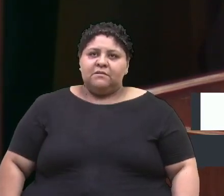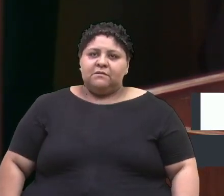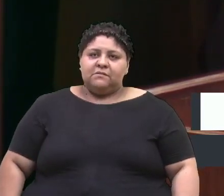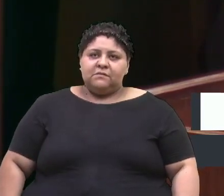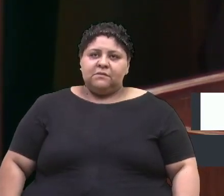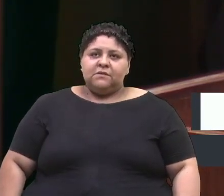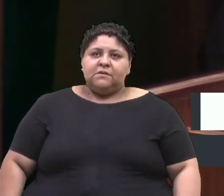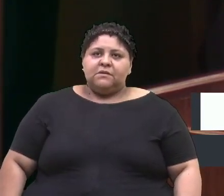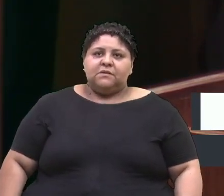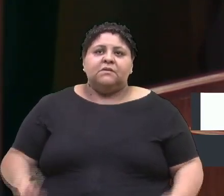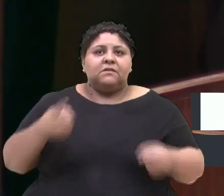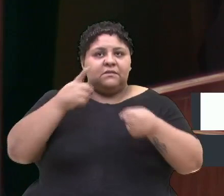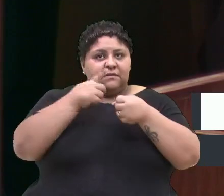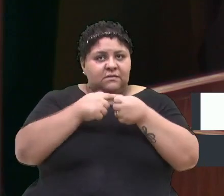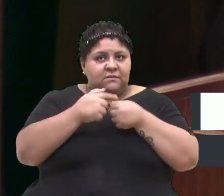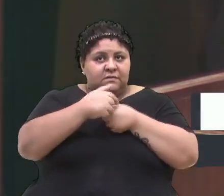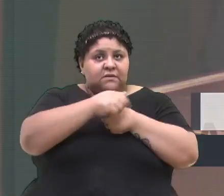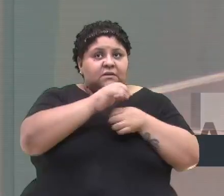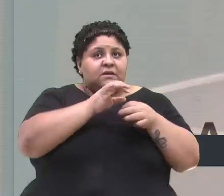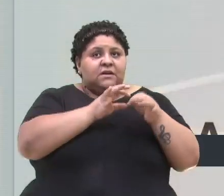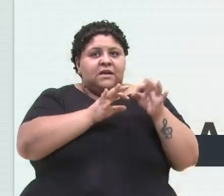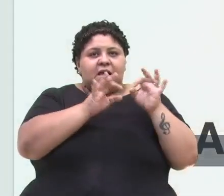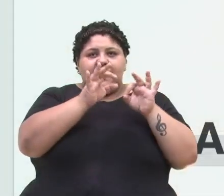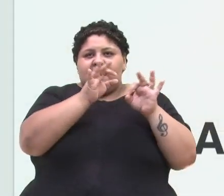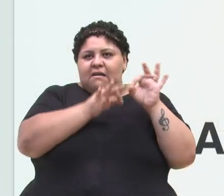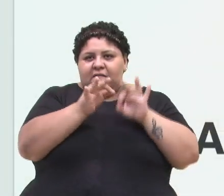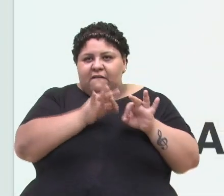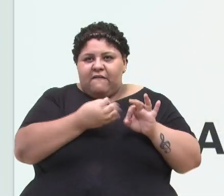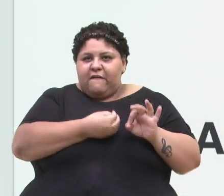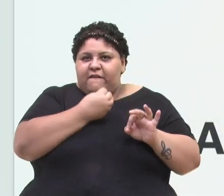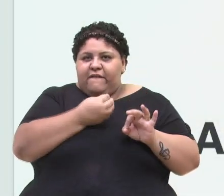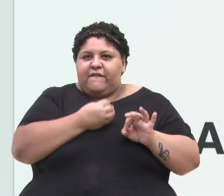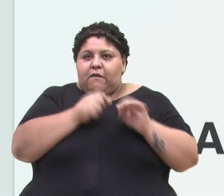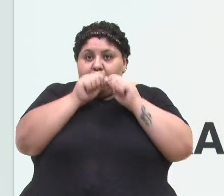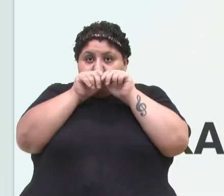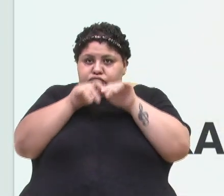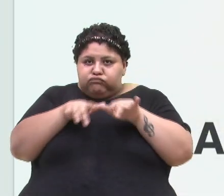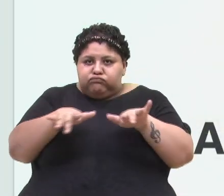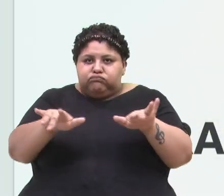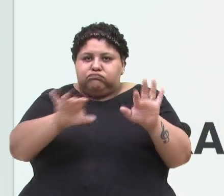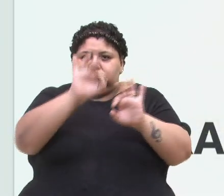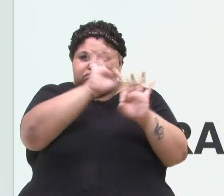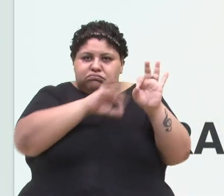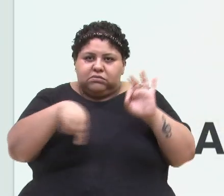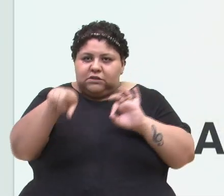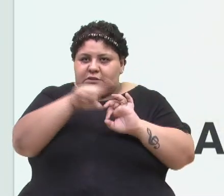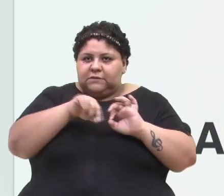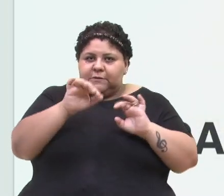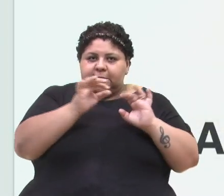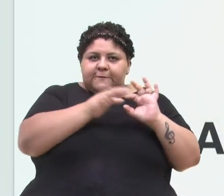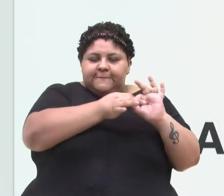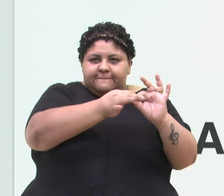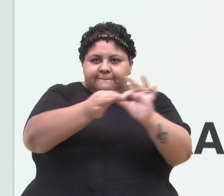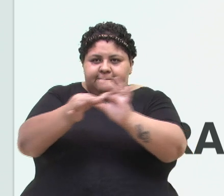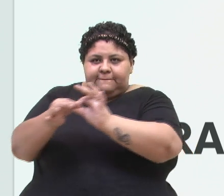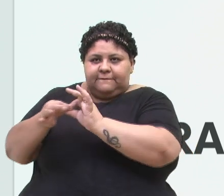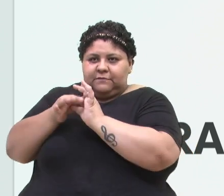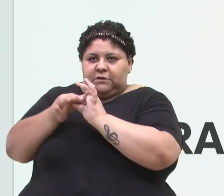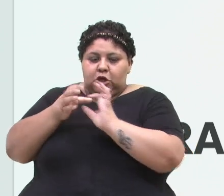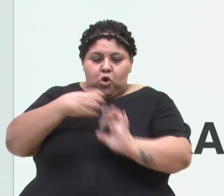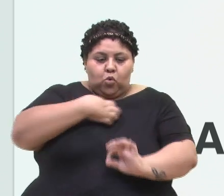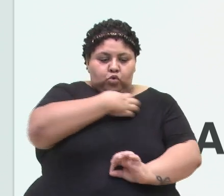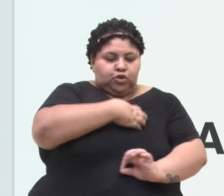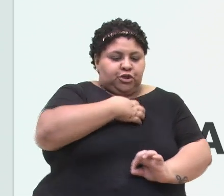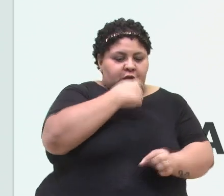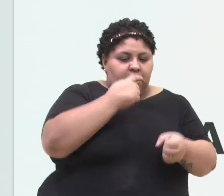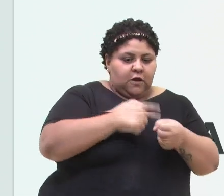E a cidade, ela é um organismo vivo, ela precisa fluir, e a gente precisa de uma interação entre a forma da cidade